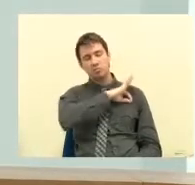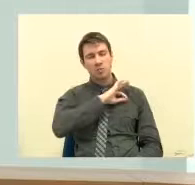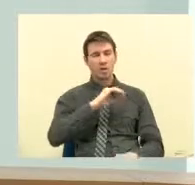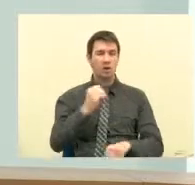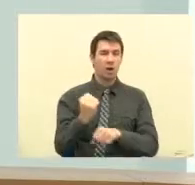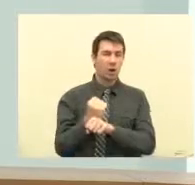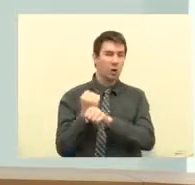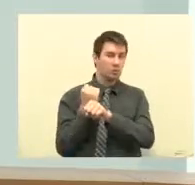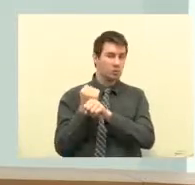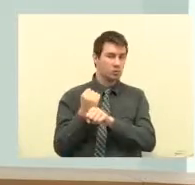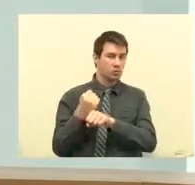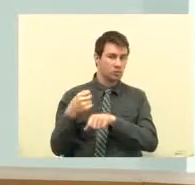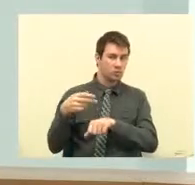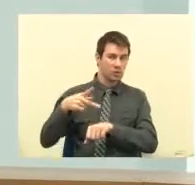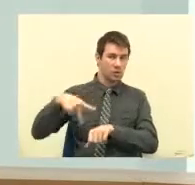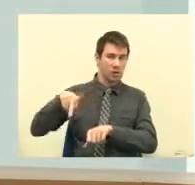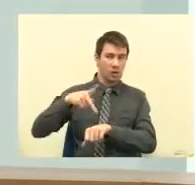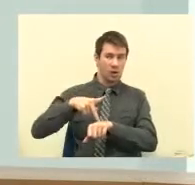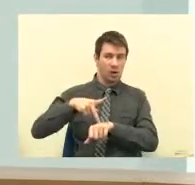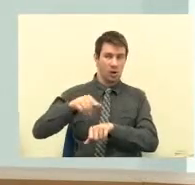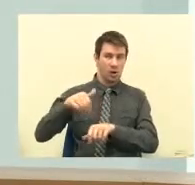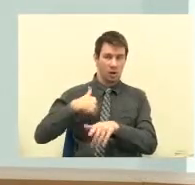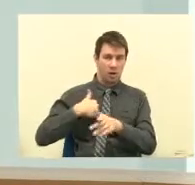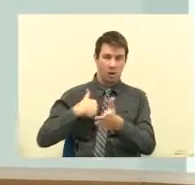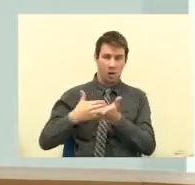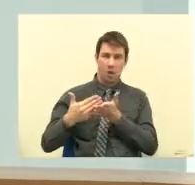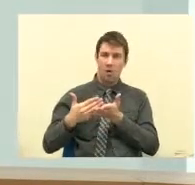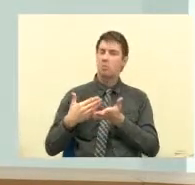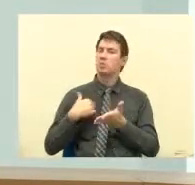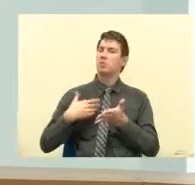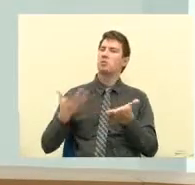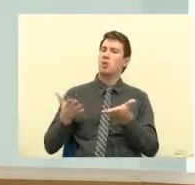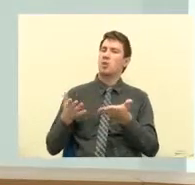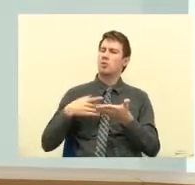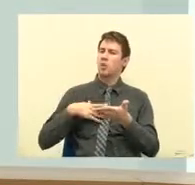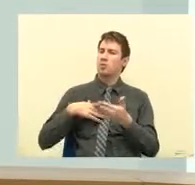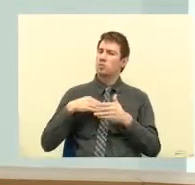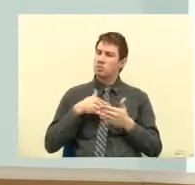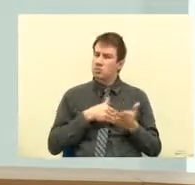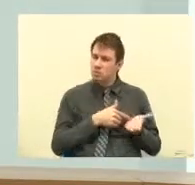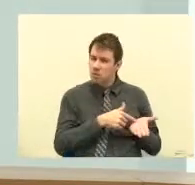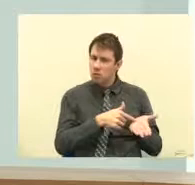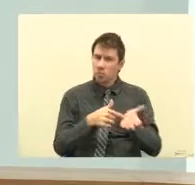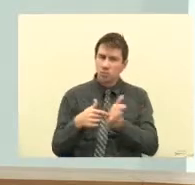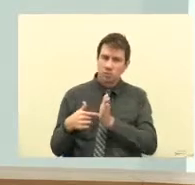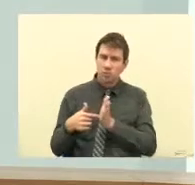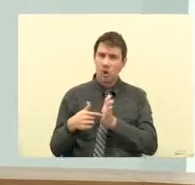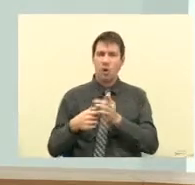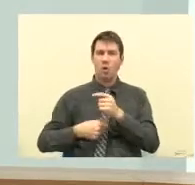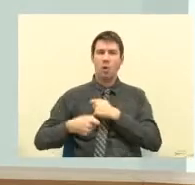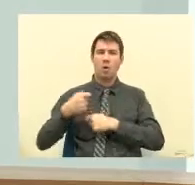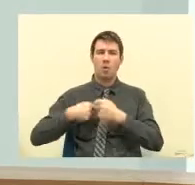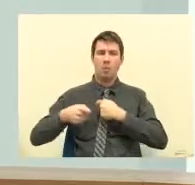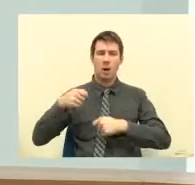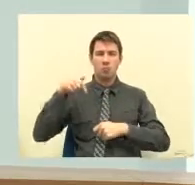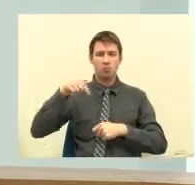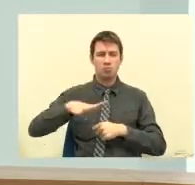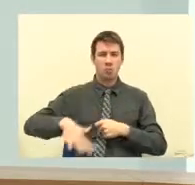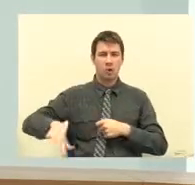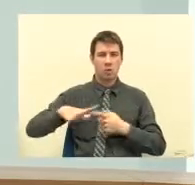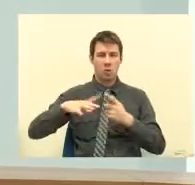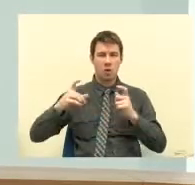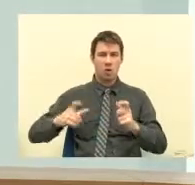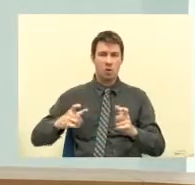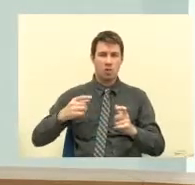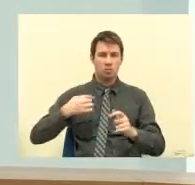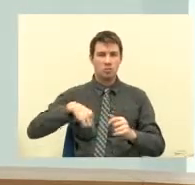um parque e houve um início de urbanização do comércio naquele local, onde nós tínhamos